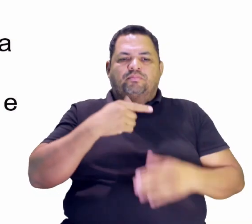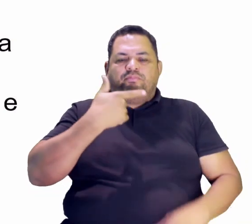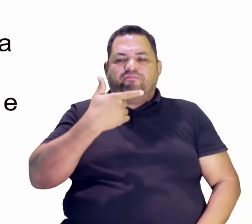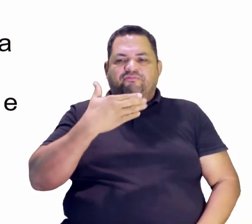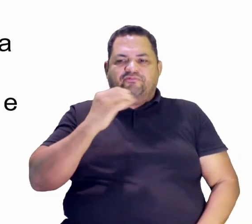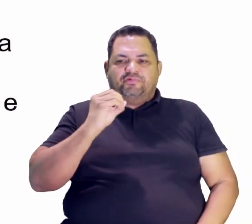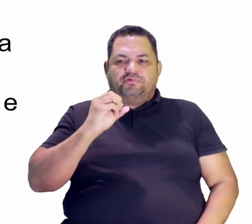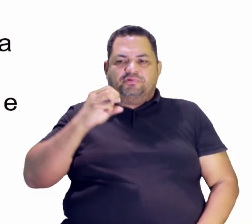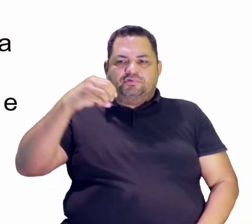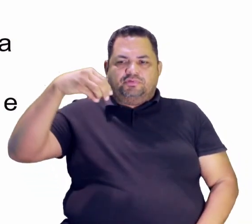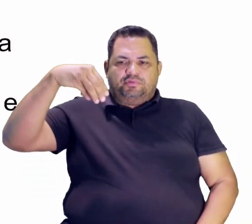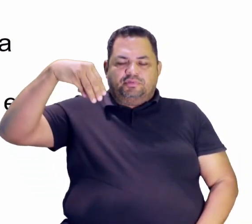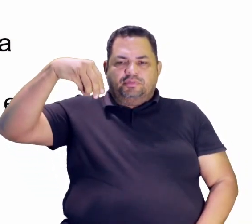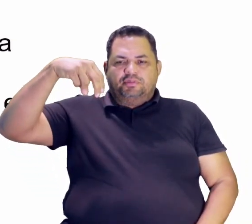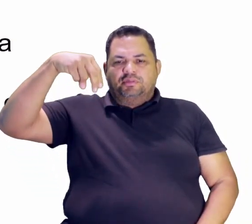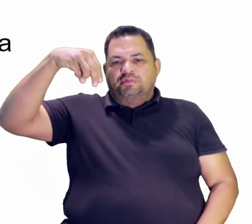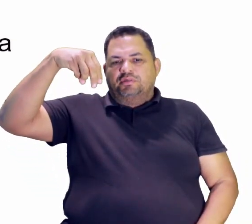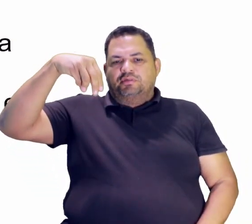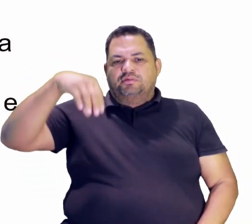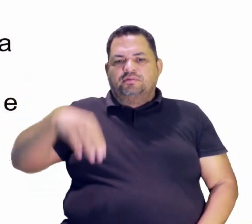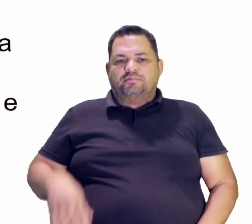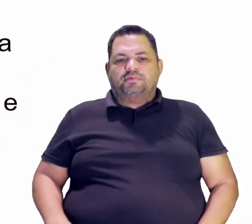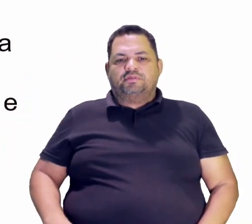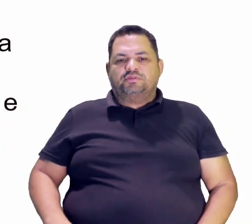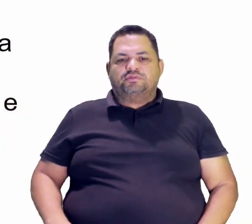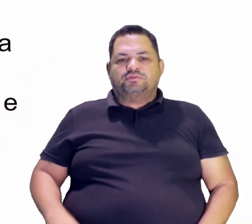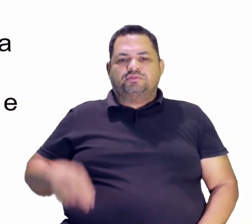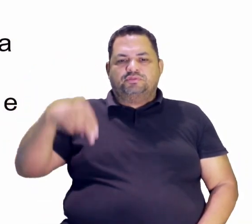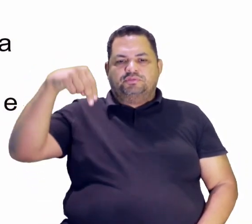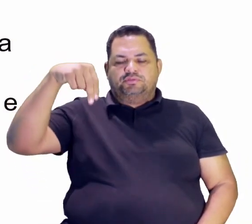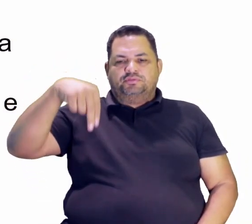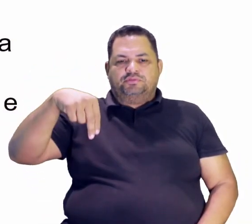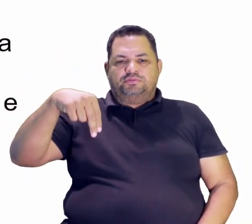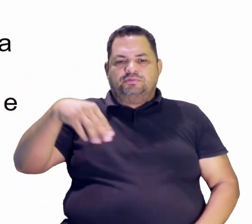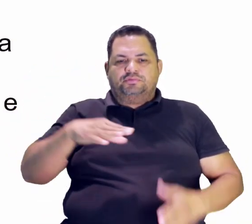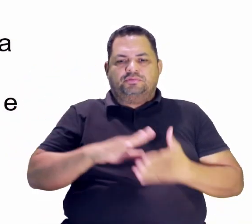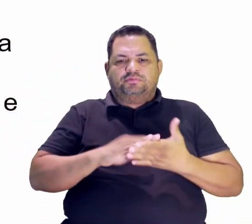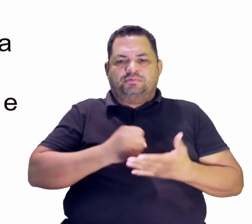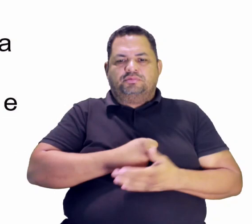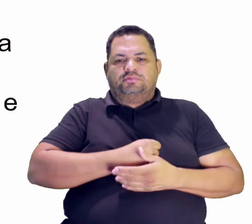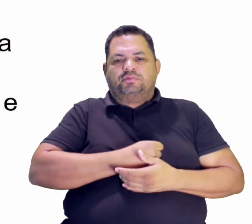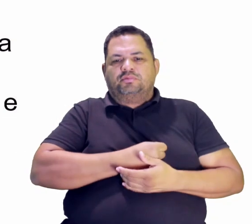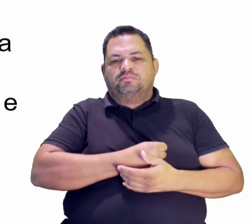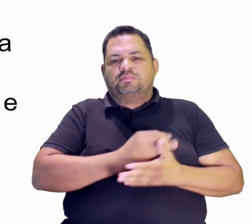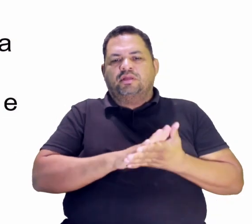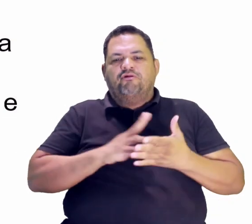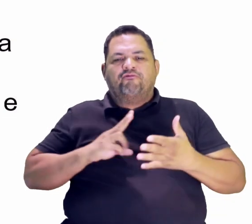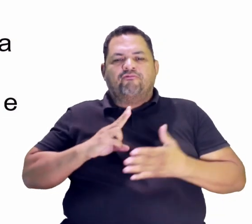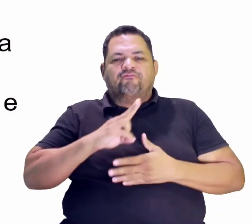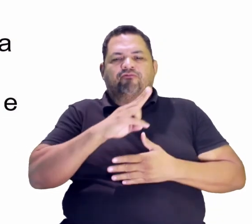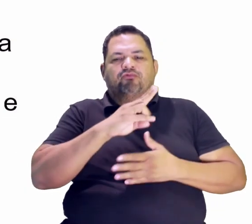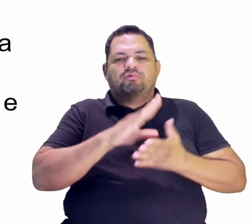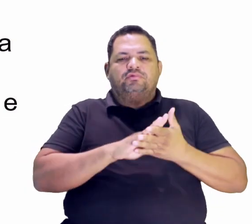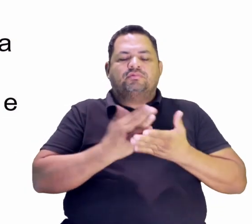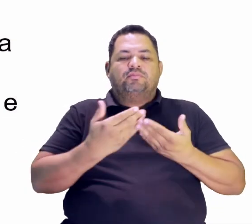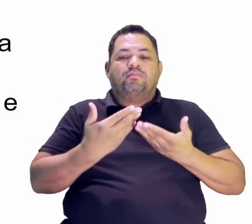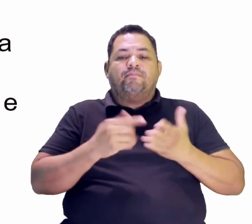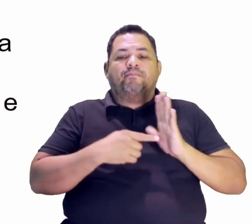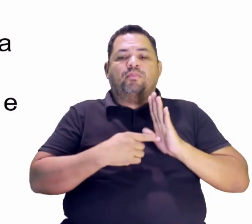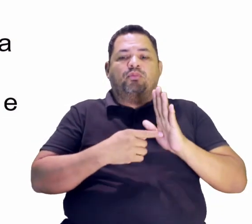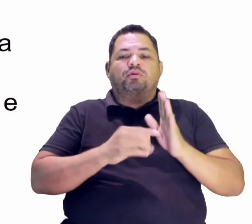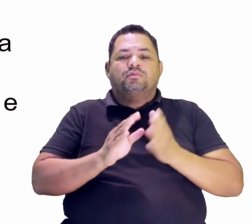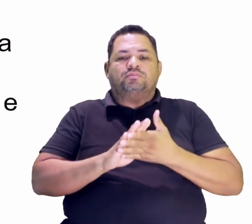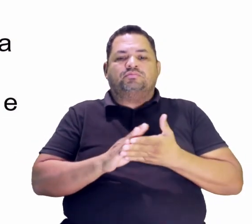newton. Newton é a unidade de medida de força. Que é a intensidade da força, é necessário dizer a direção. Atua